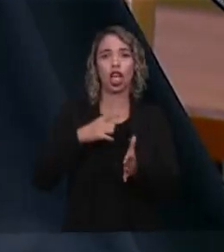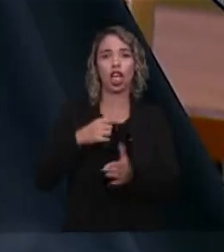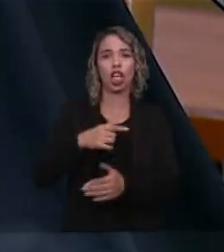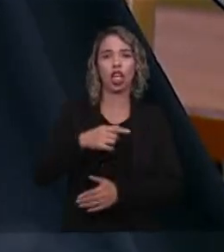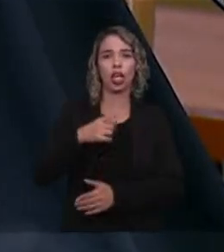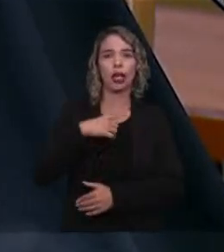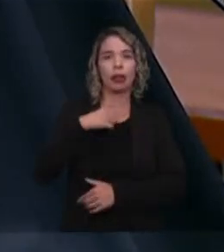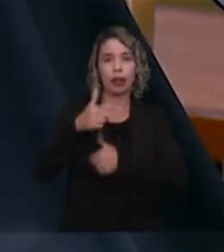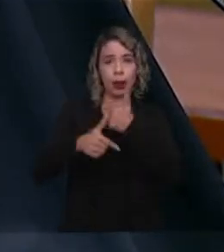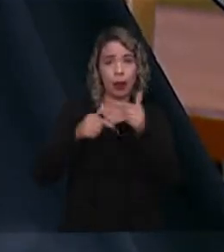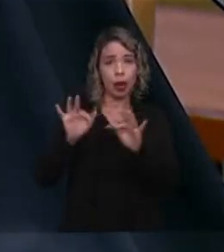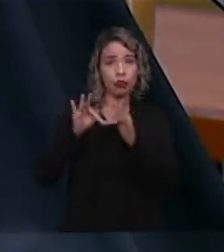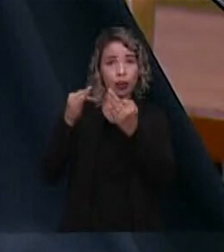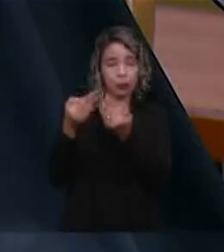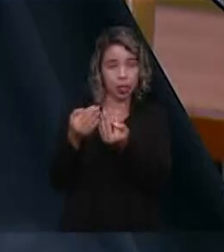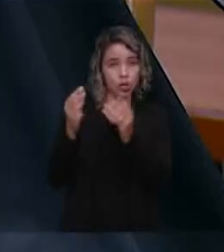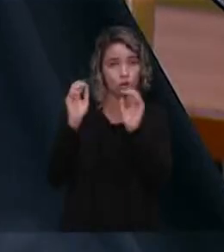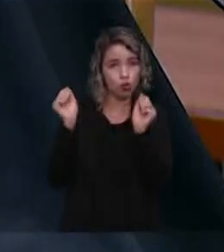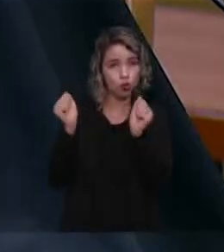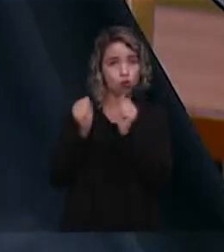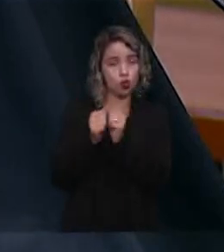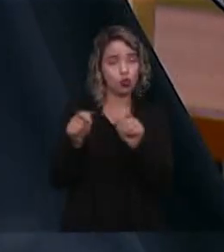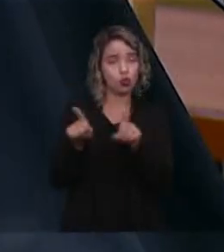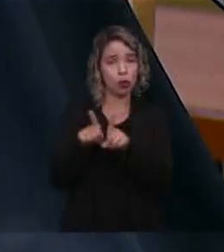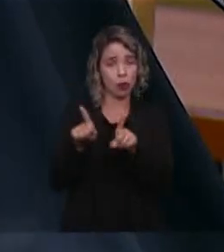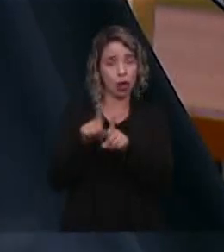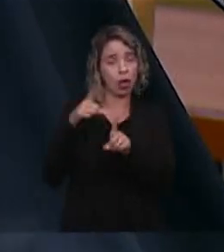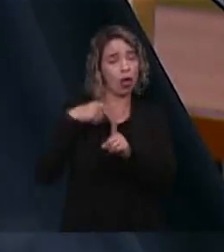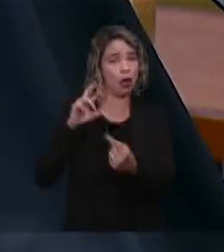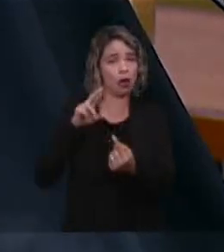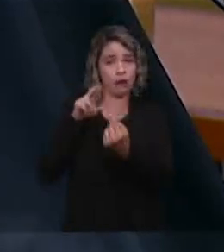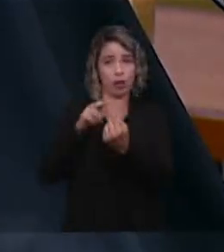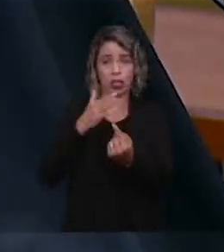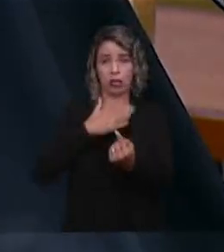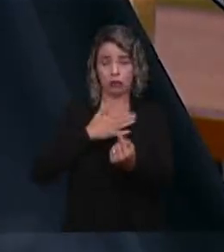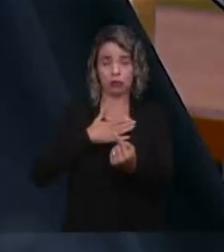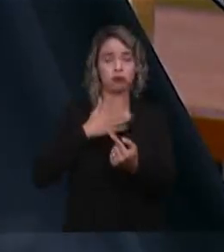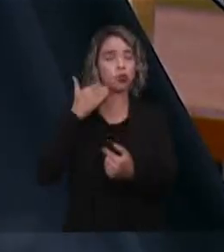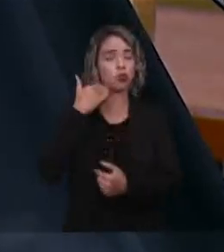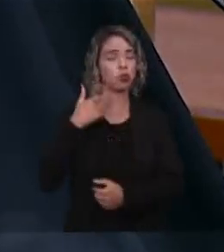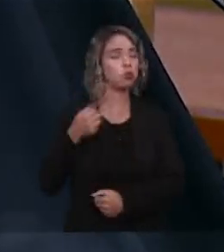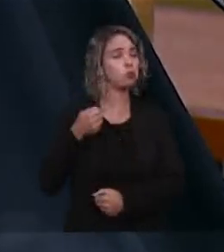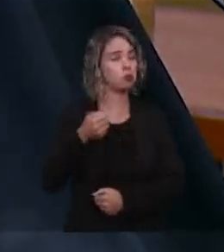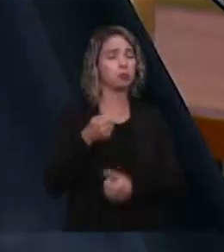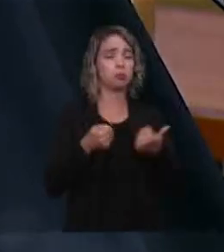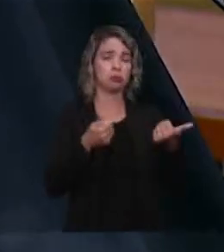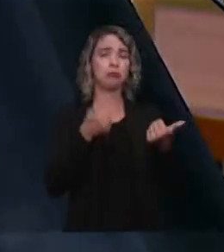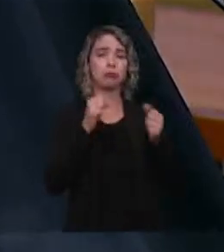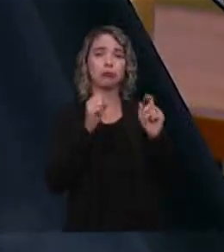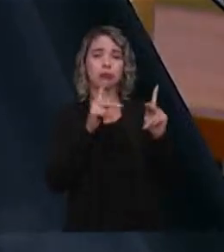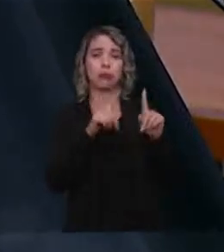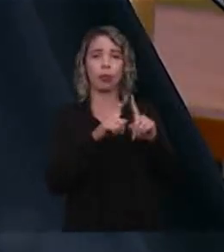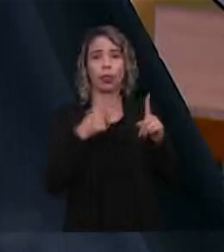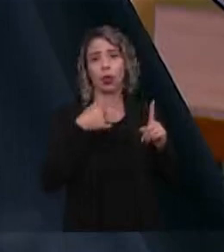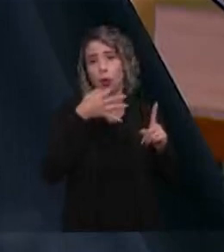general Agenor, para mim, era uma grande referência. O juiz, entendi, o réu. Então, eu apenas dei minha opinião sobre